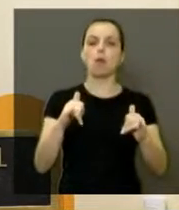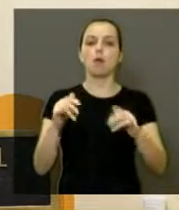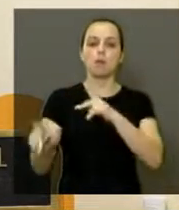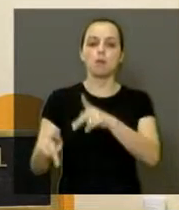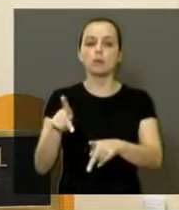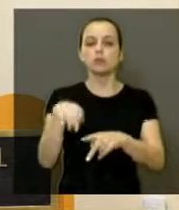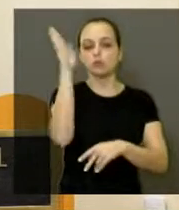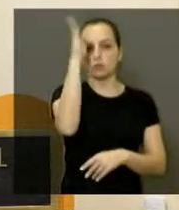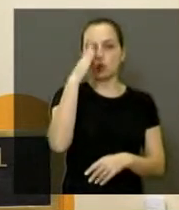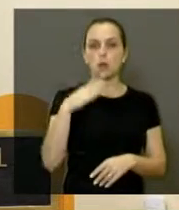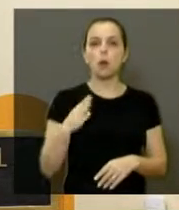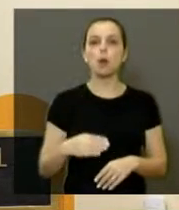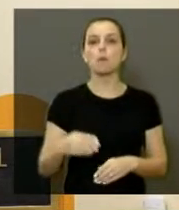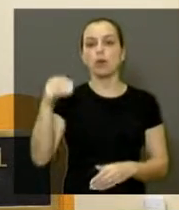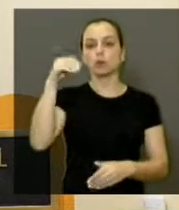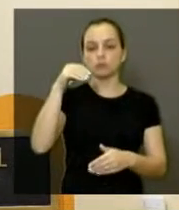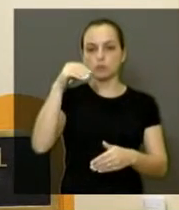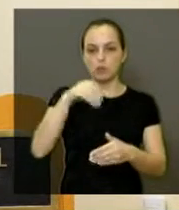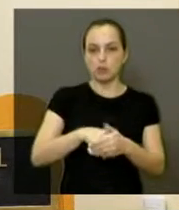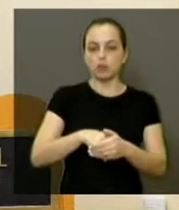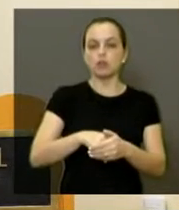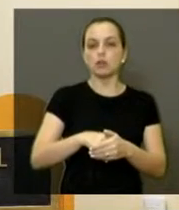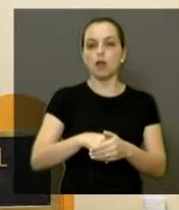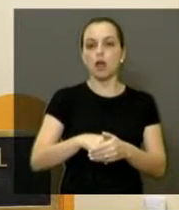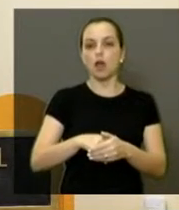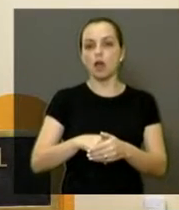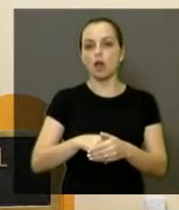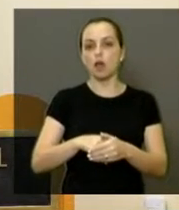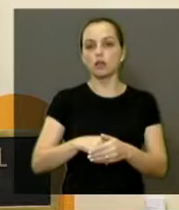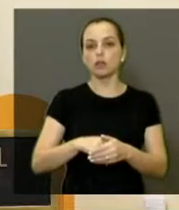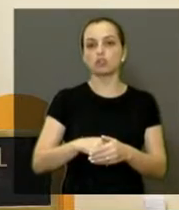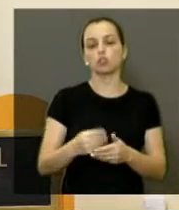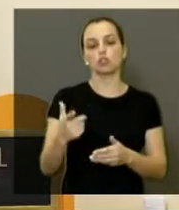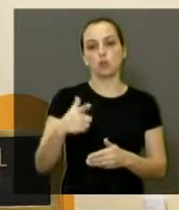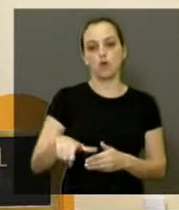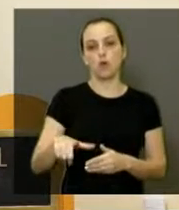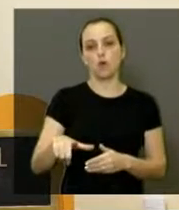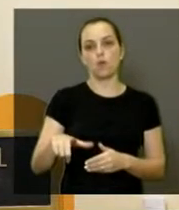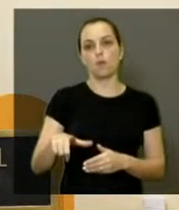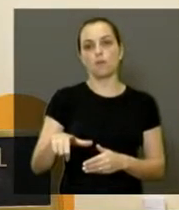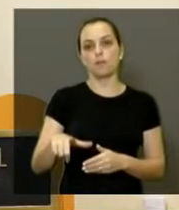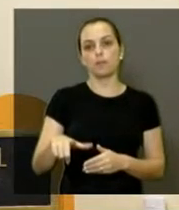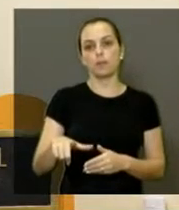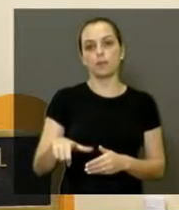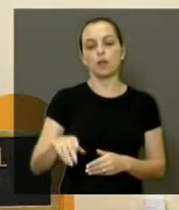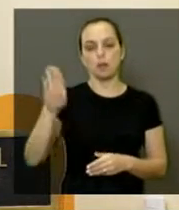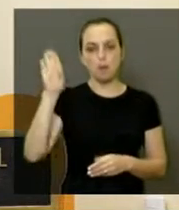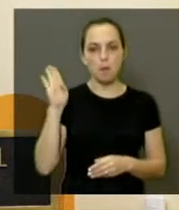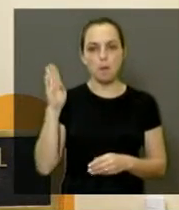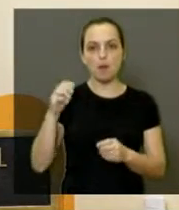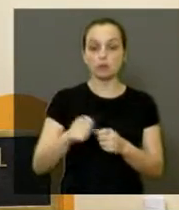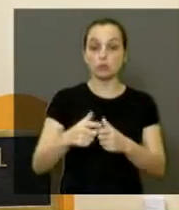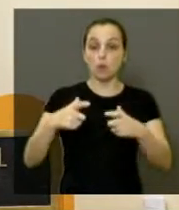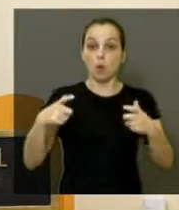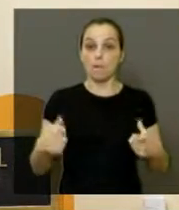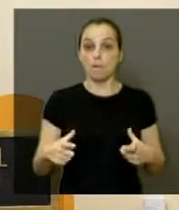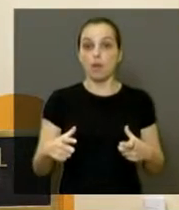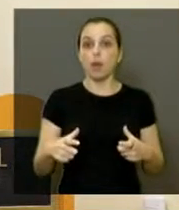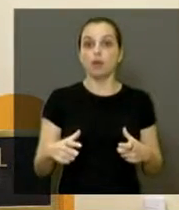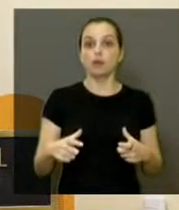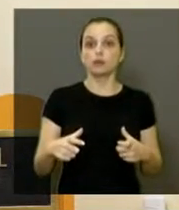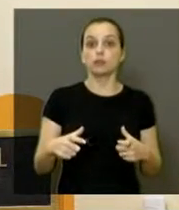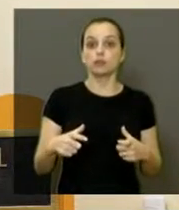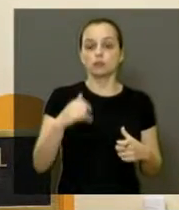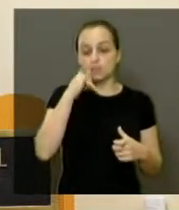para conseguir se reeleger. Das promessas de não aumento da conta de luz, que aquilo era tudo